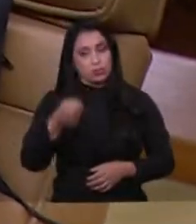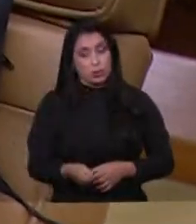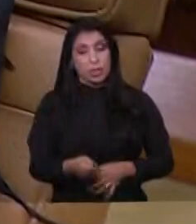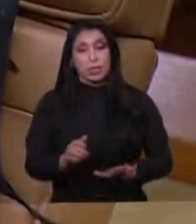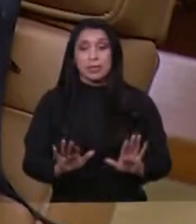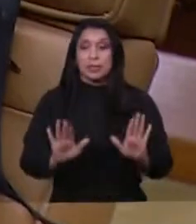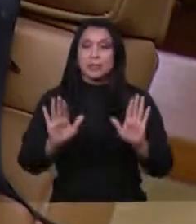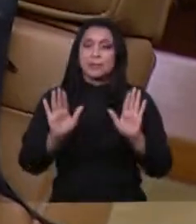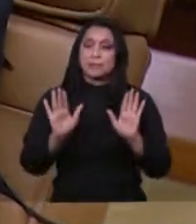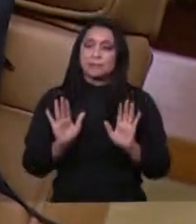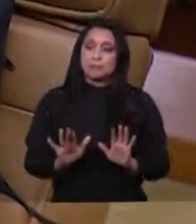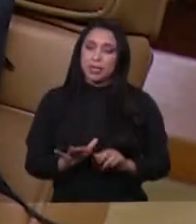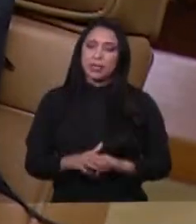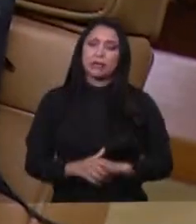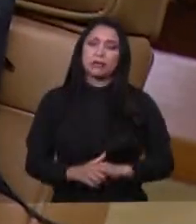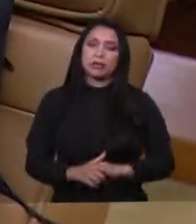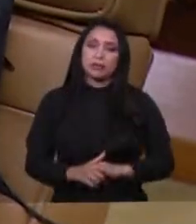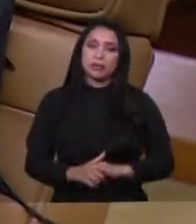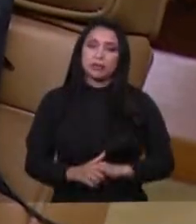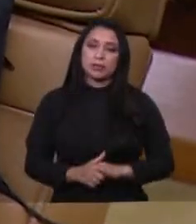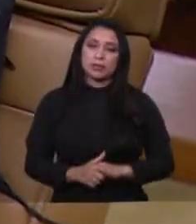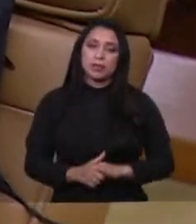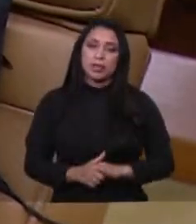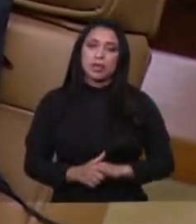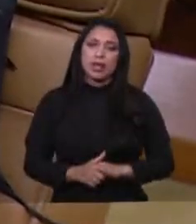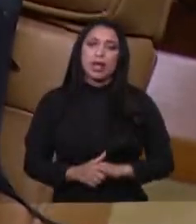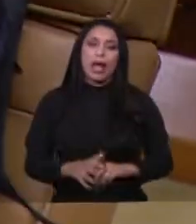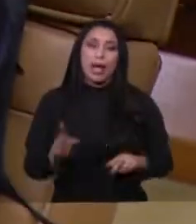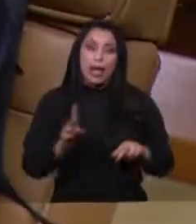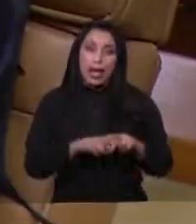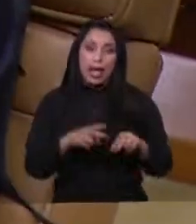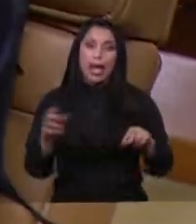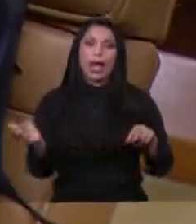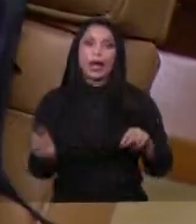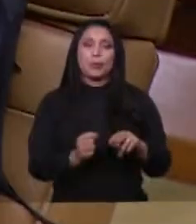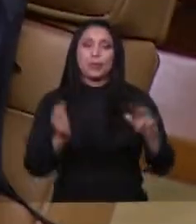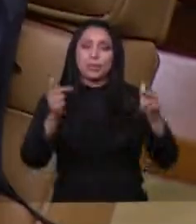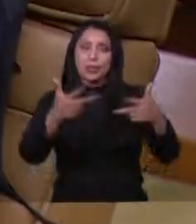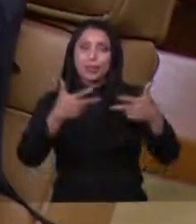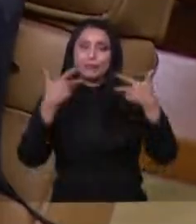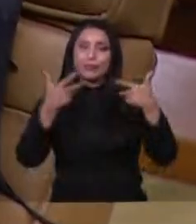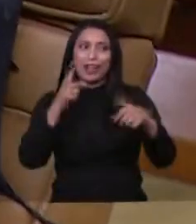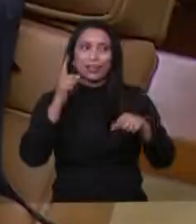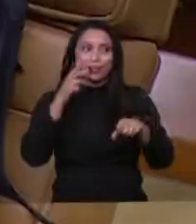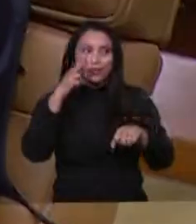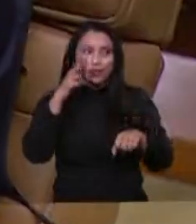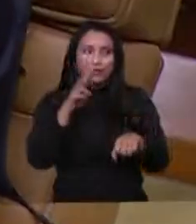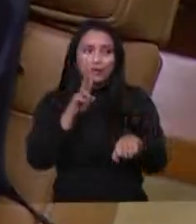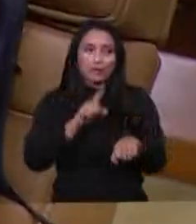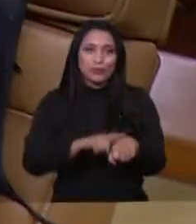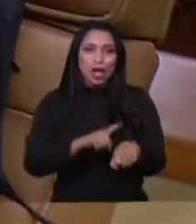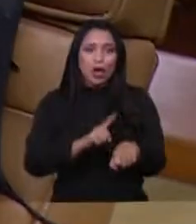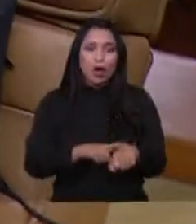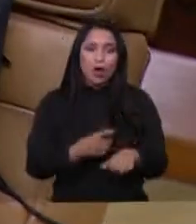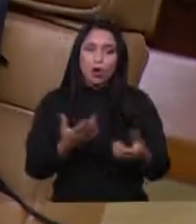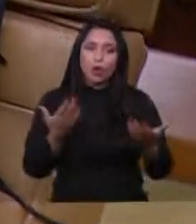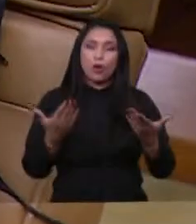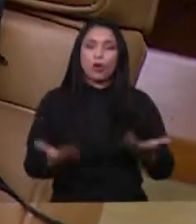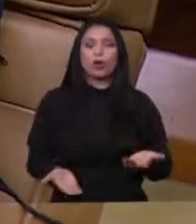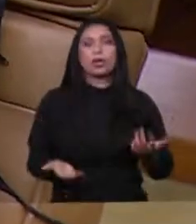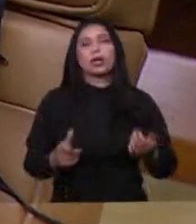mas, efetivamente, a prisão em flagrante desmistificou qualquer tipo de